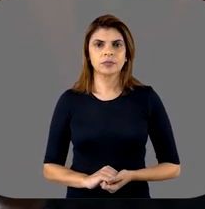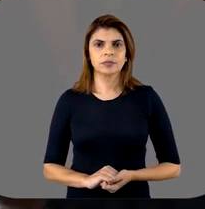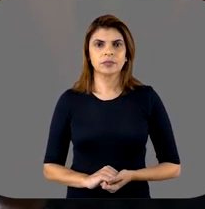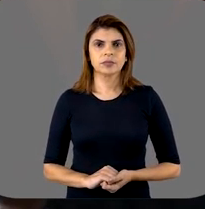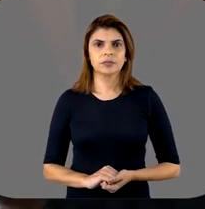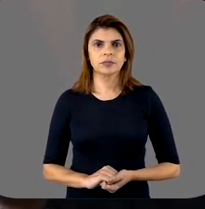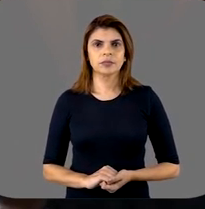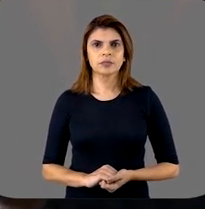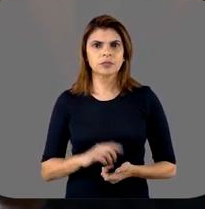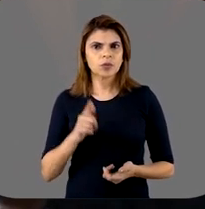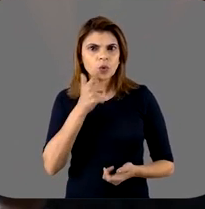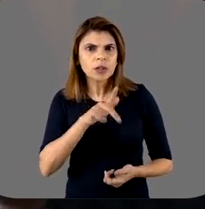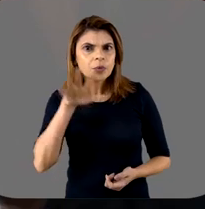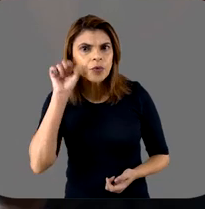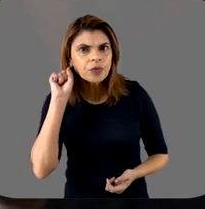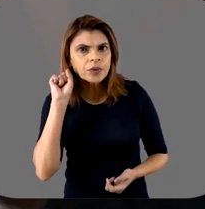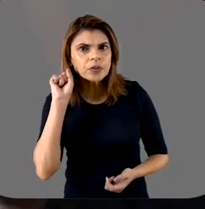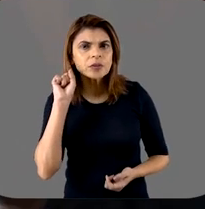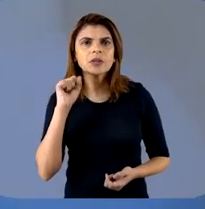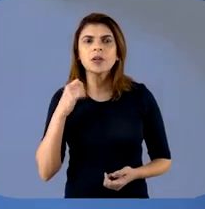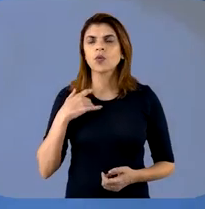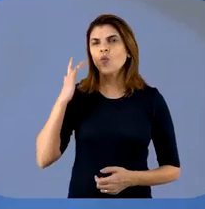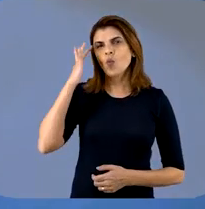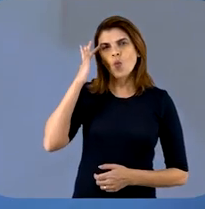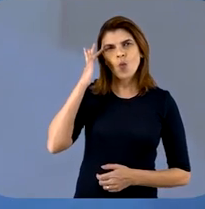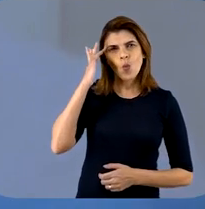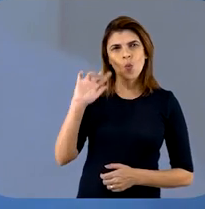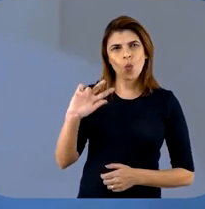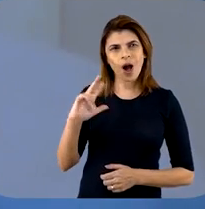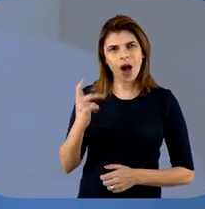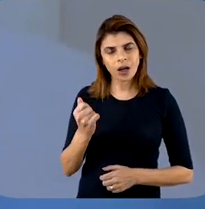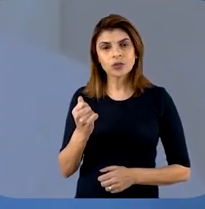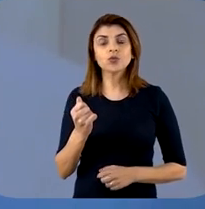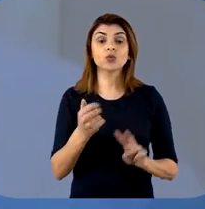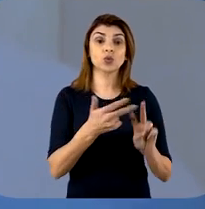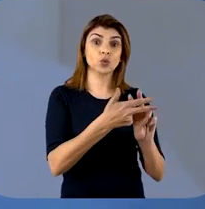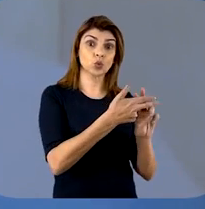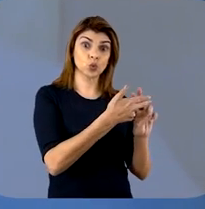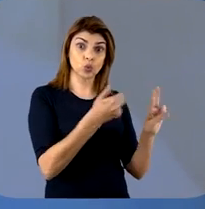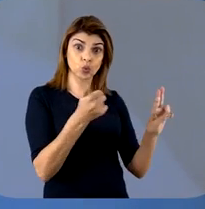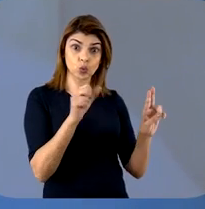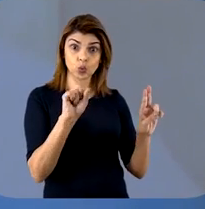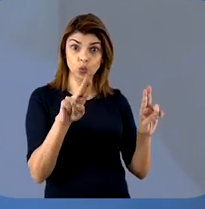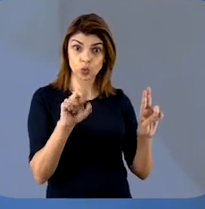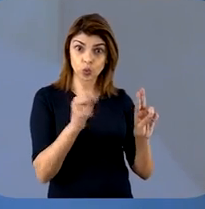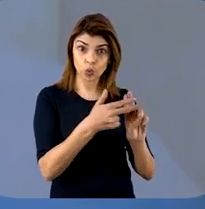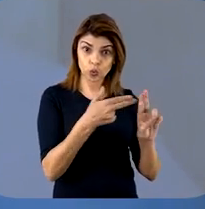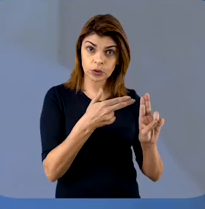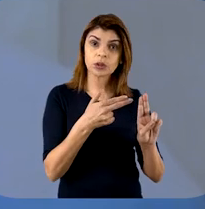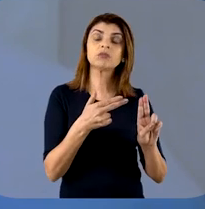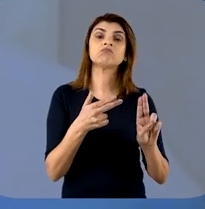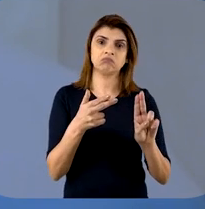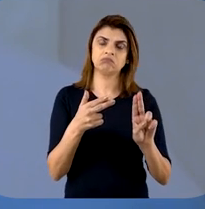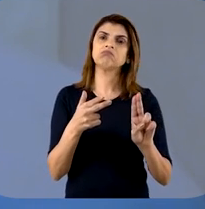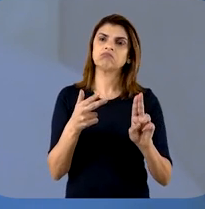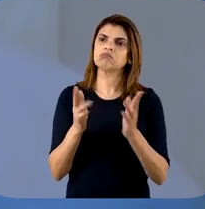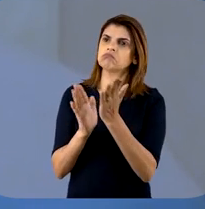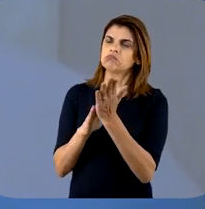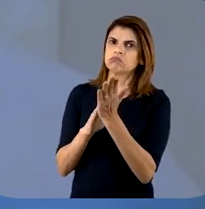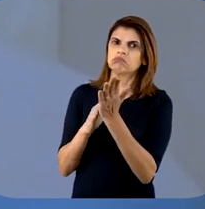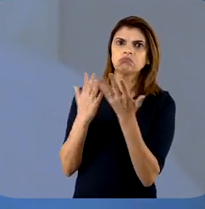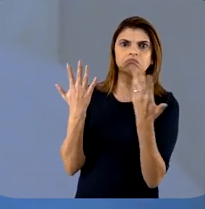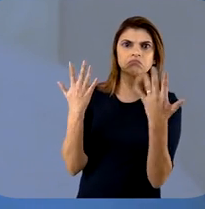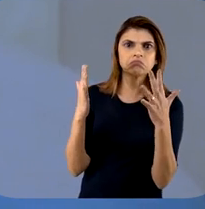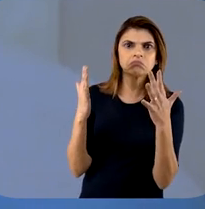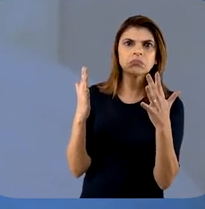O senhor está me ouvindo? Olha, eu acho que o SUS, merecidamente, era